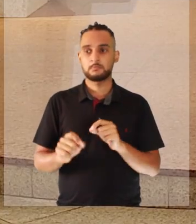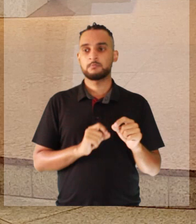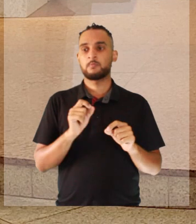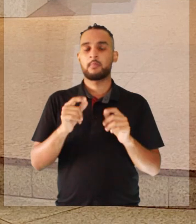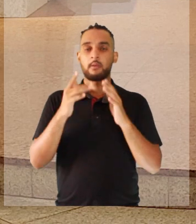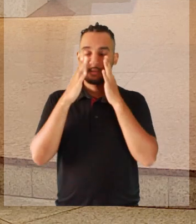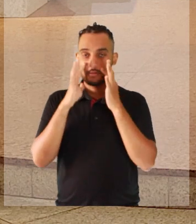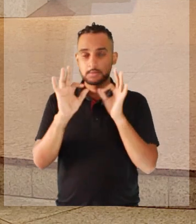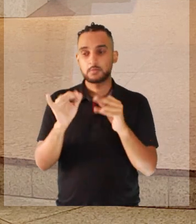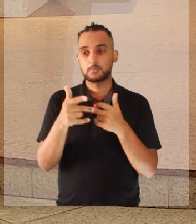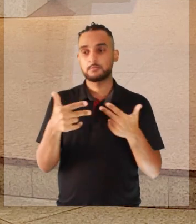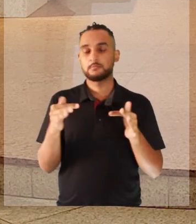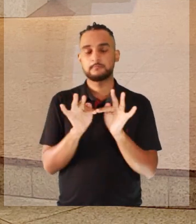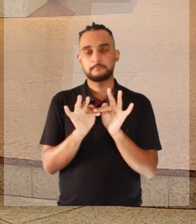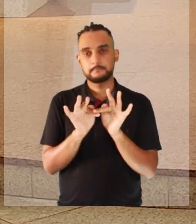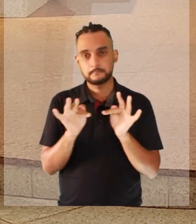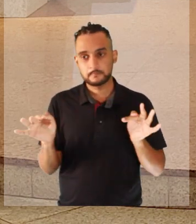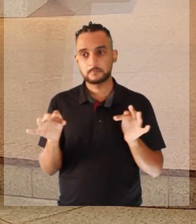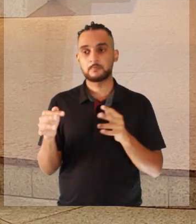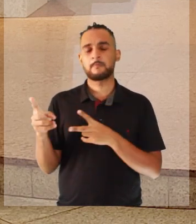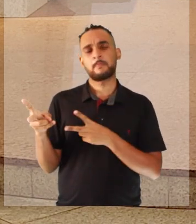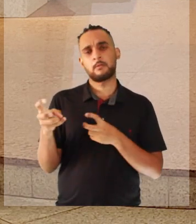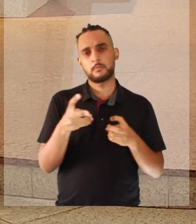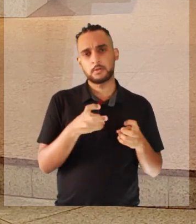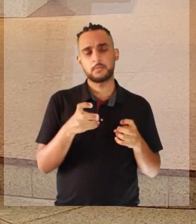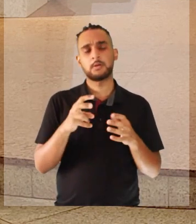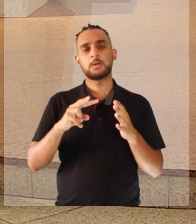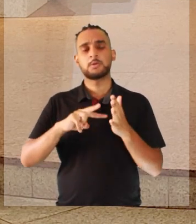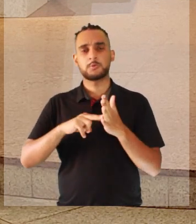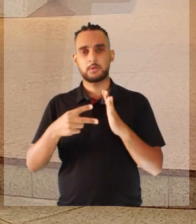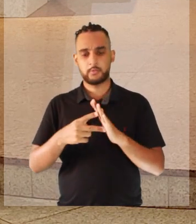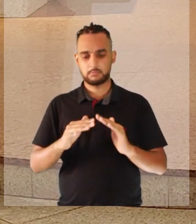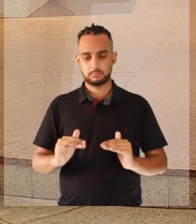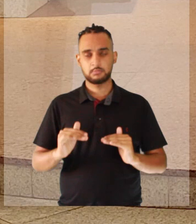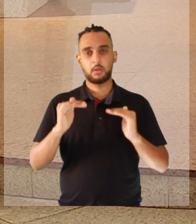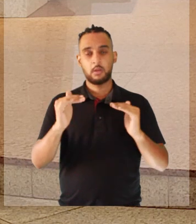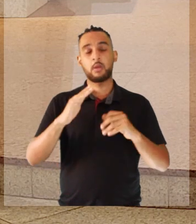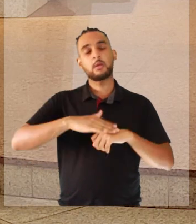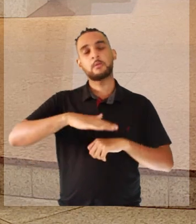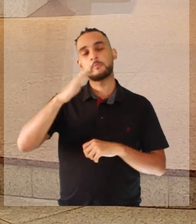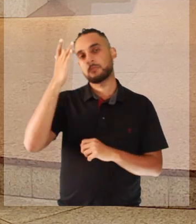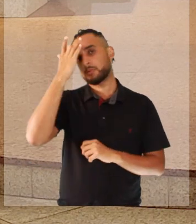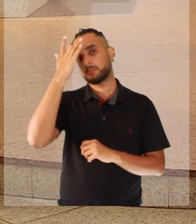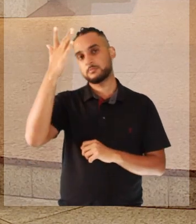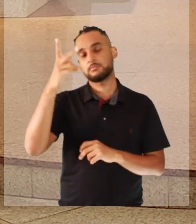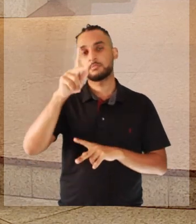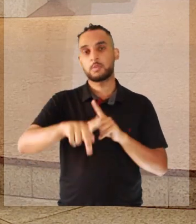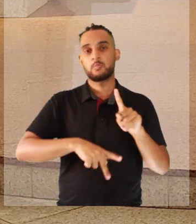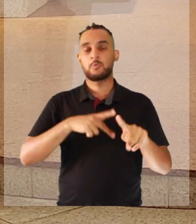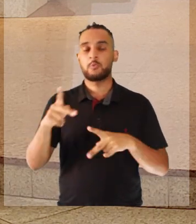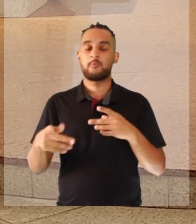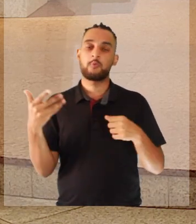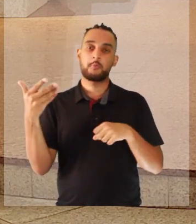é prender na simplicidade, perceber que o significado do presbitério é para